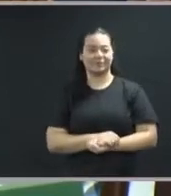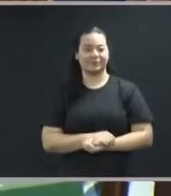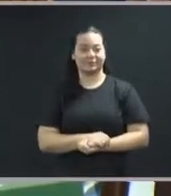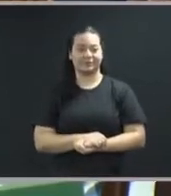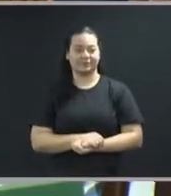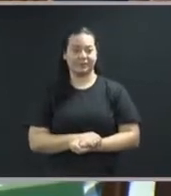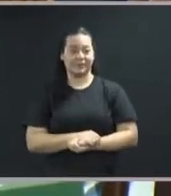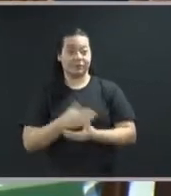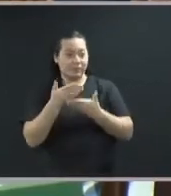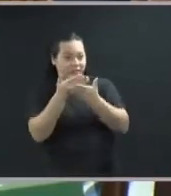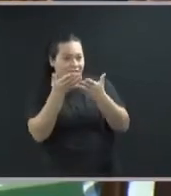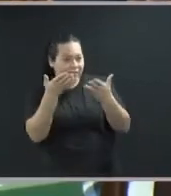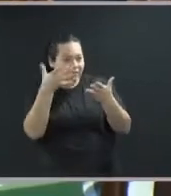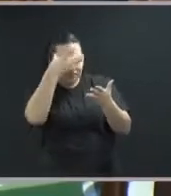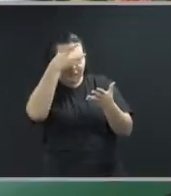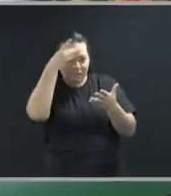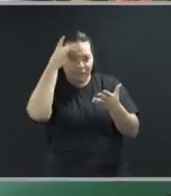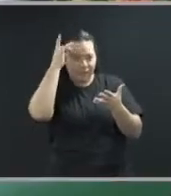homem, mulher de Deus.